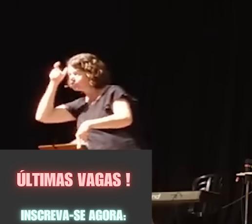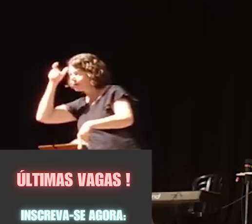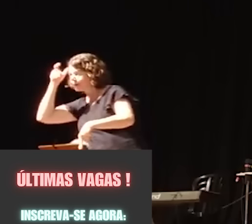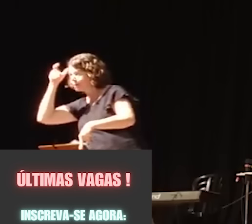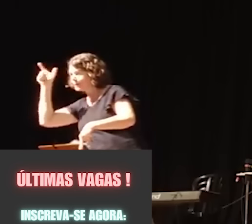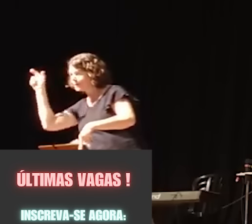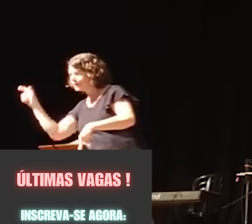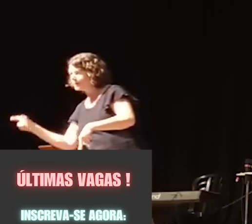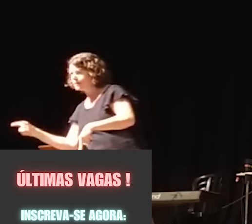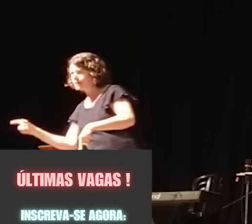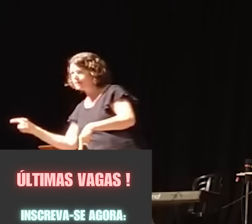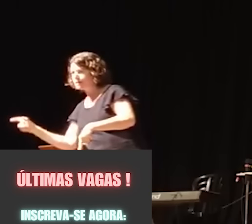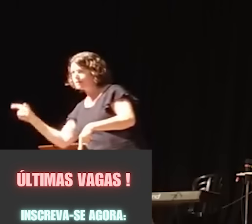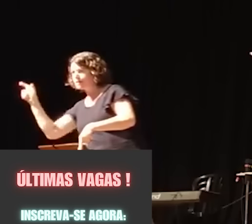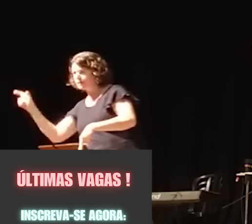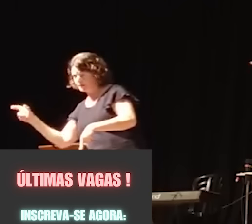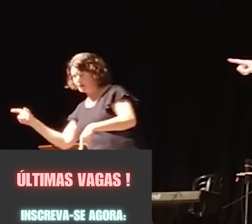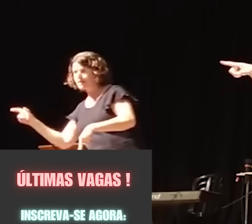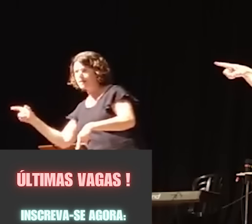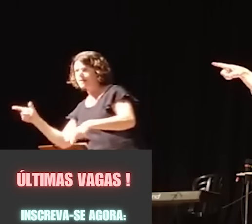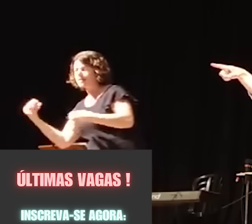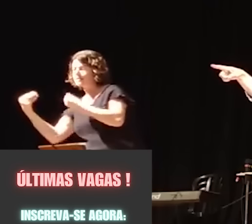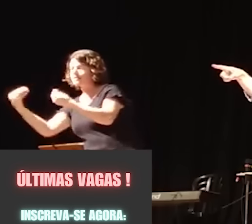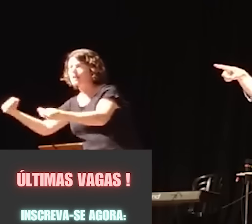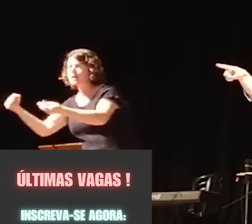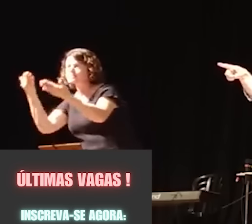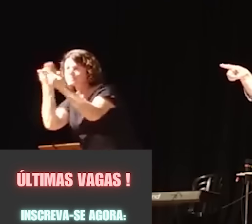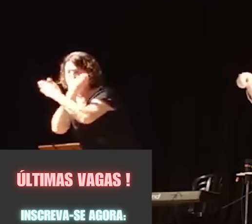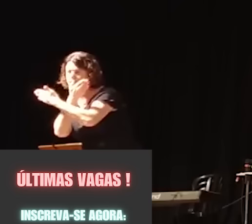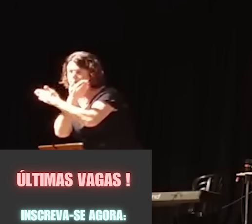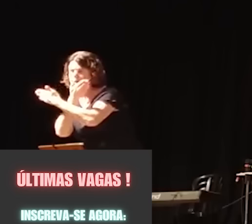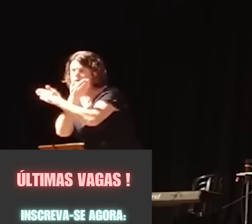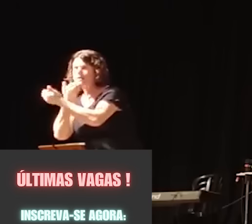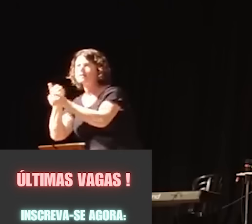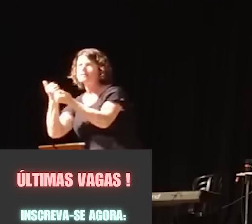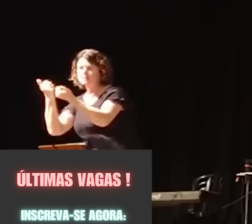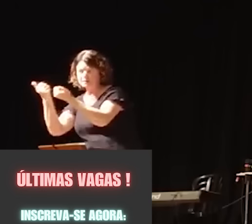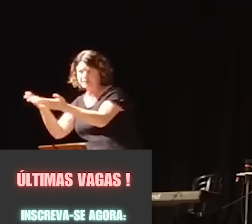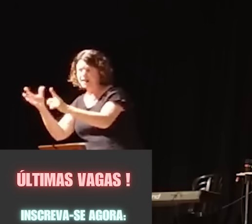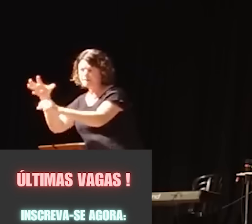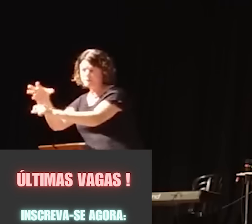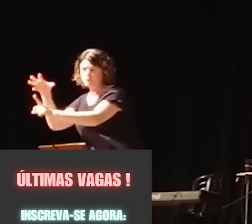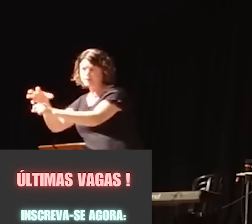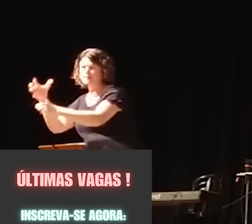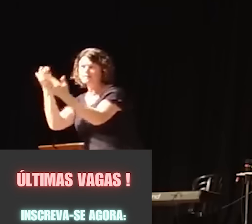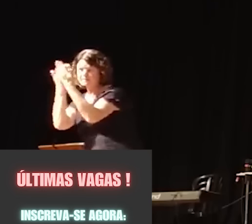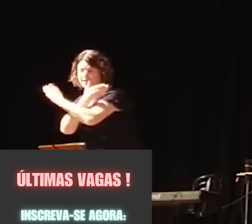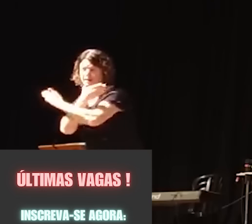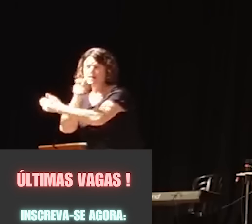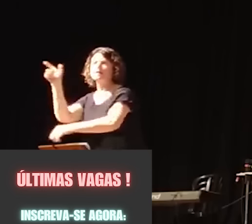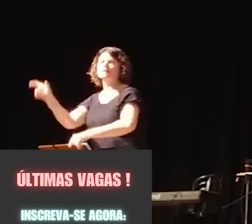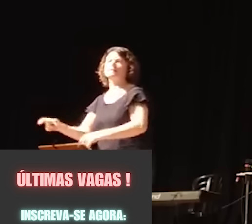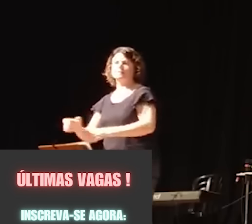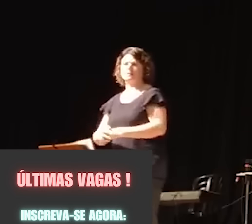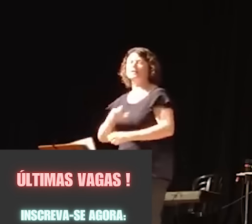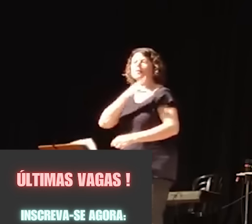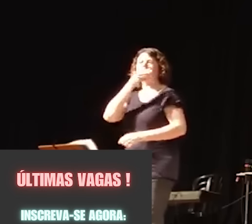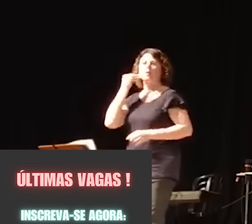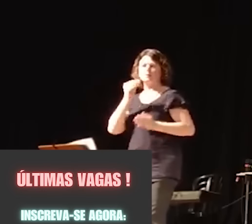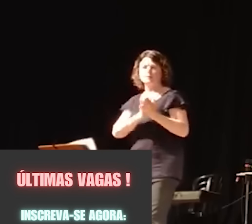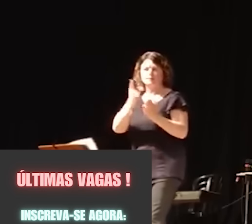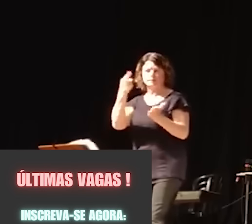Sega as pessoas você acha que eu tô chutando eu gosto muito da palavra de Deus Oséas